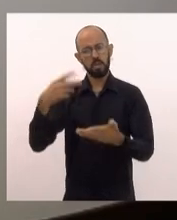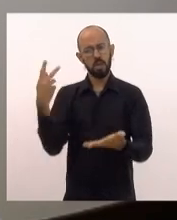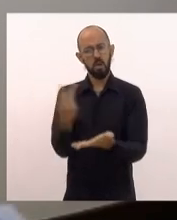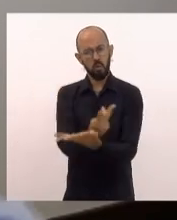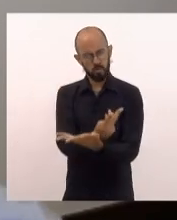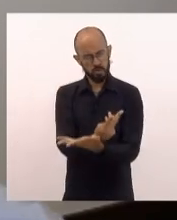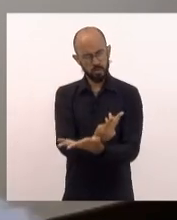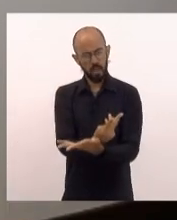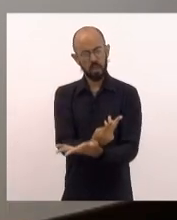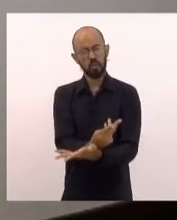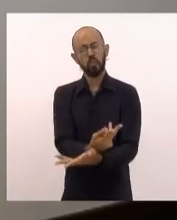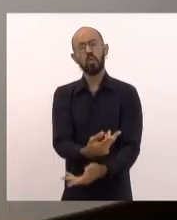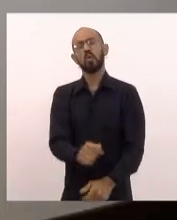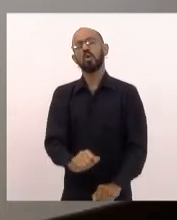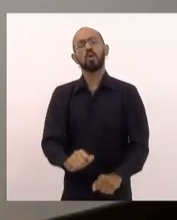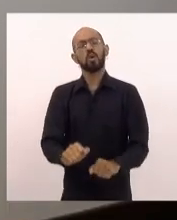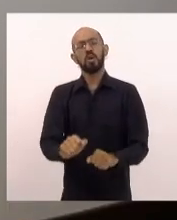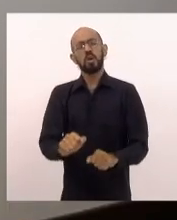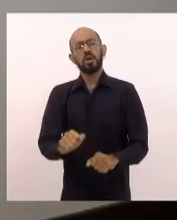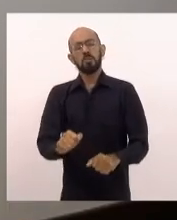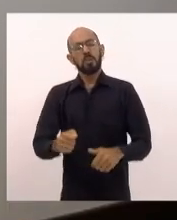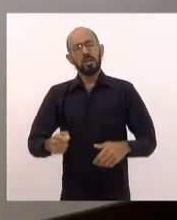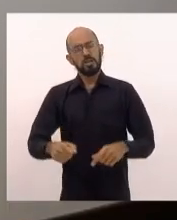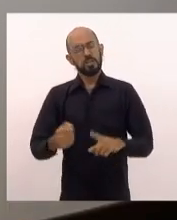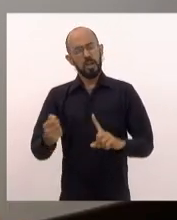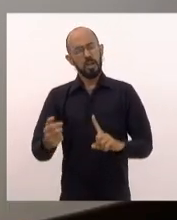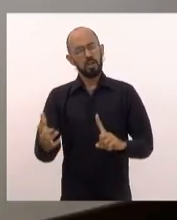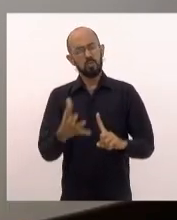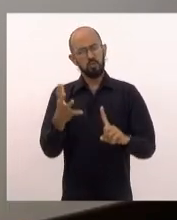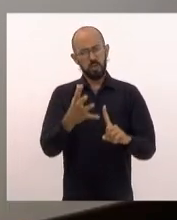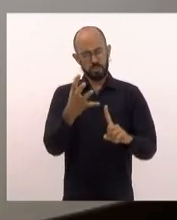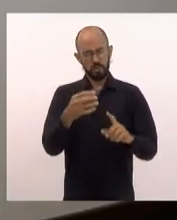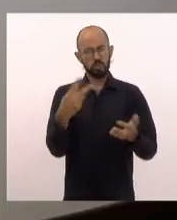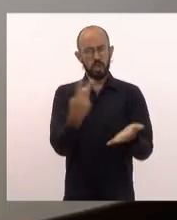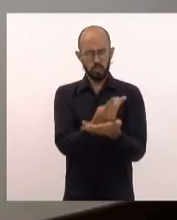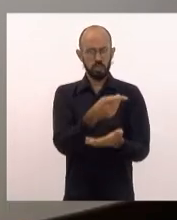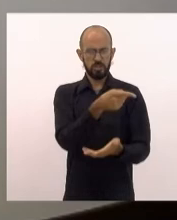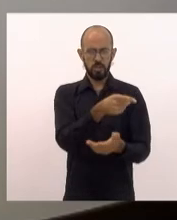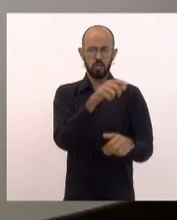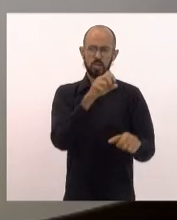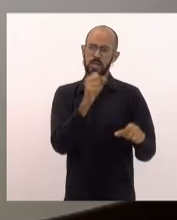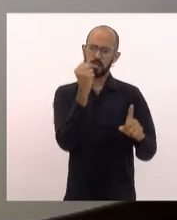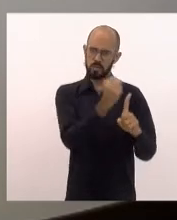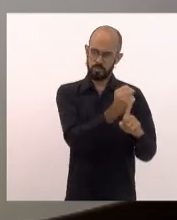esses elementos que motivaram esse assassinato bárbaro do Moise. E cumprimentar também